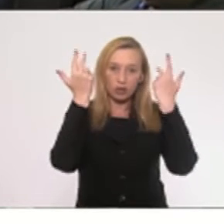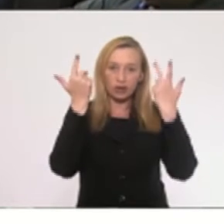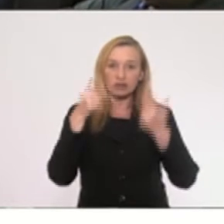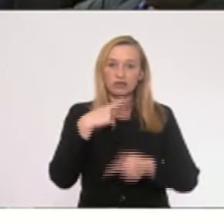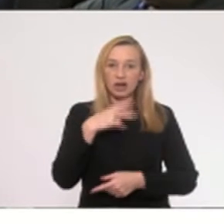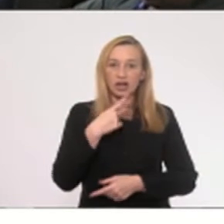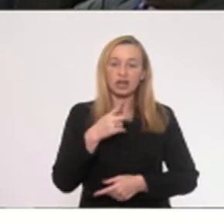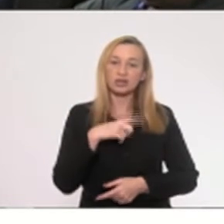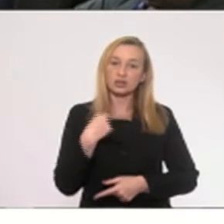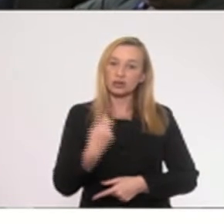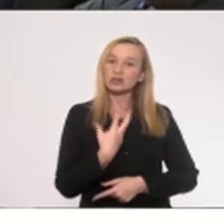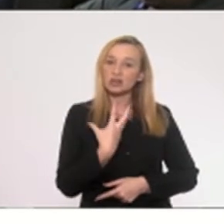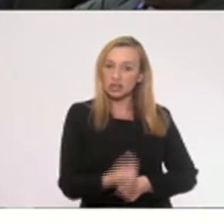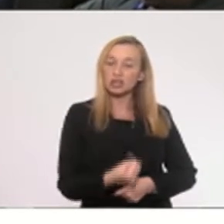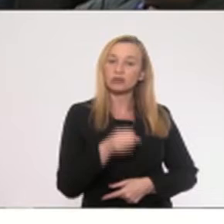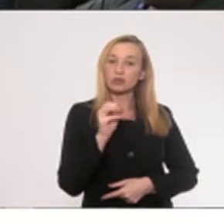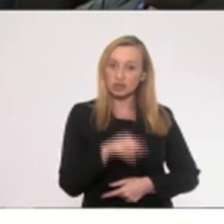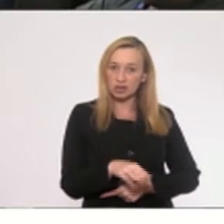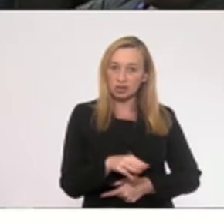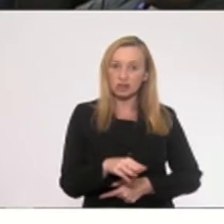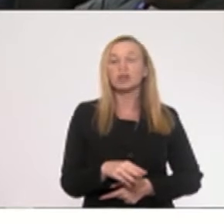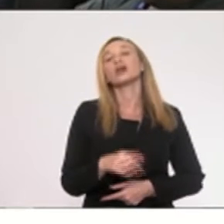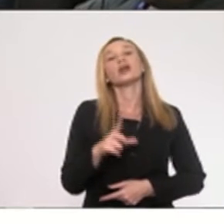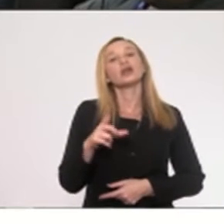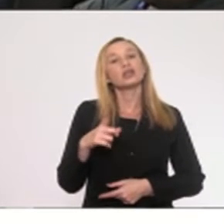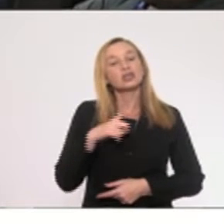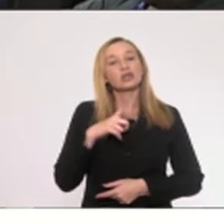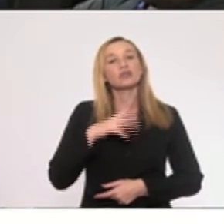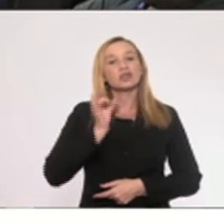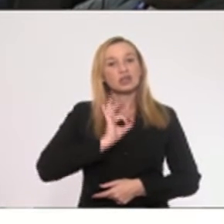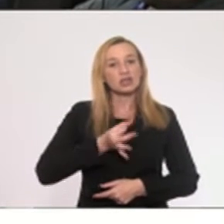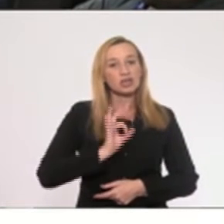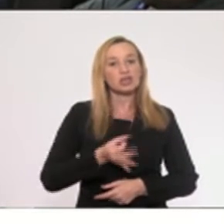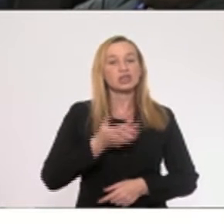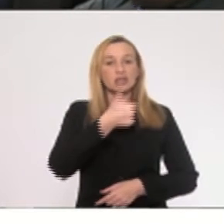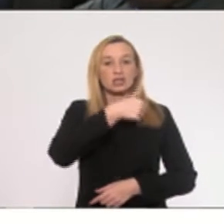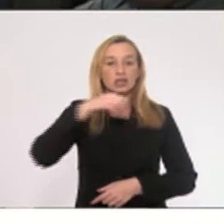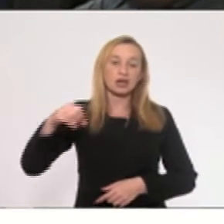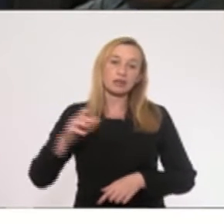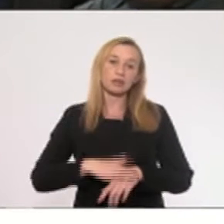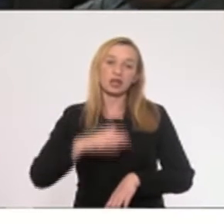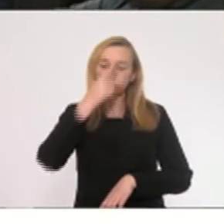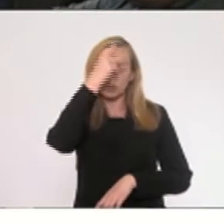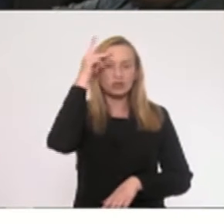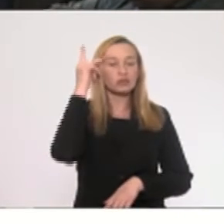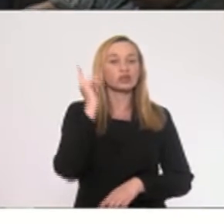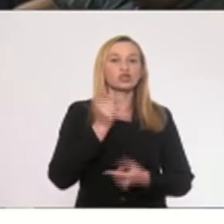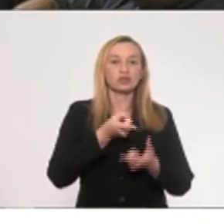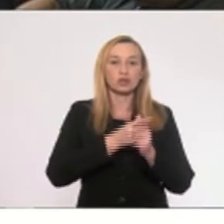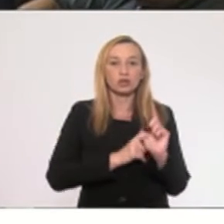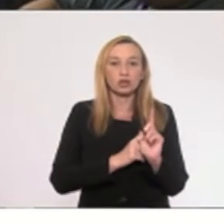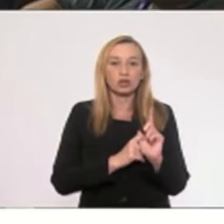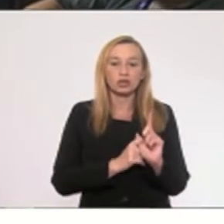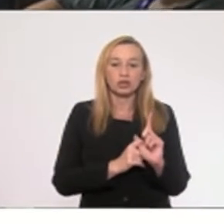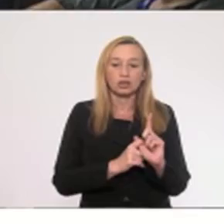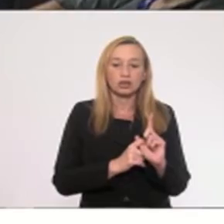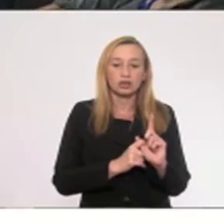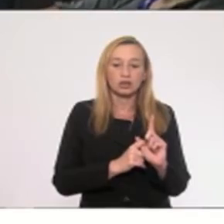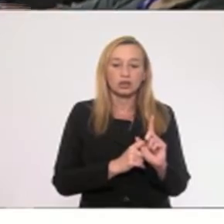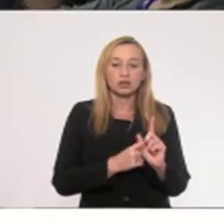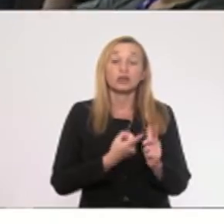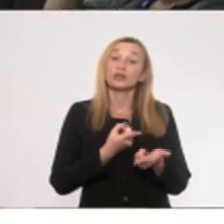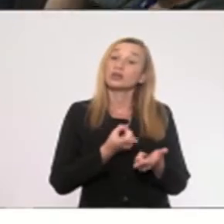nós somos a favor, como nós temos certeza que esses 100 maiores devedores são